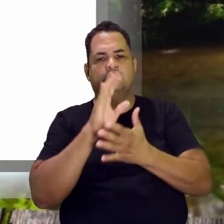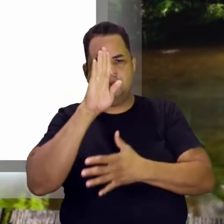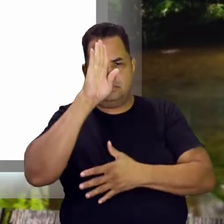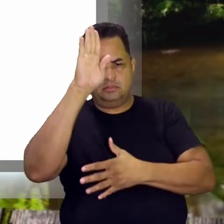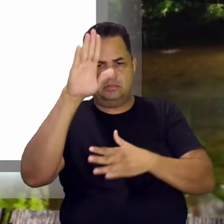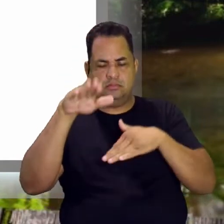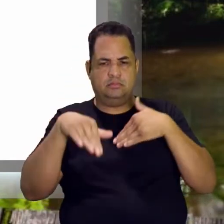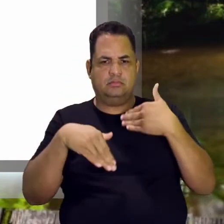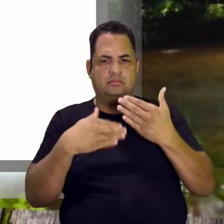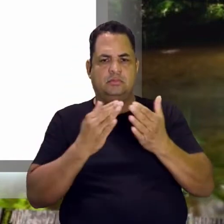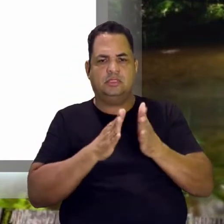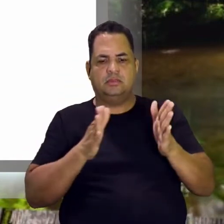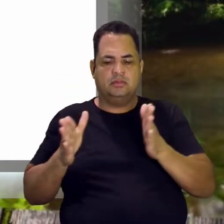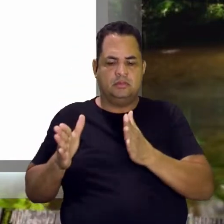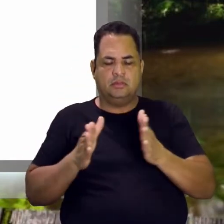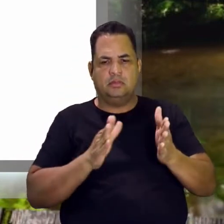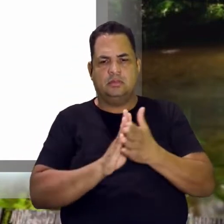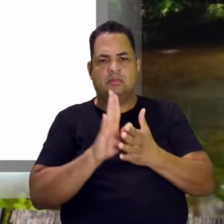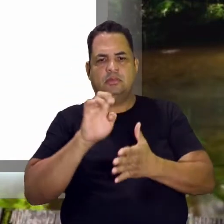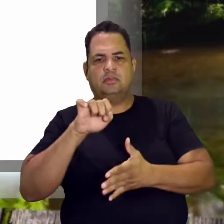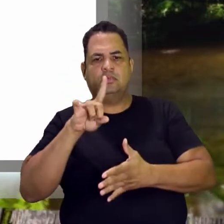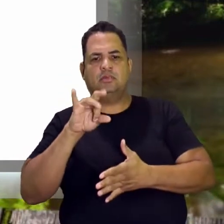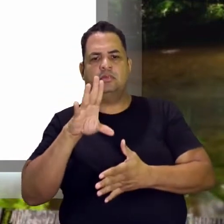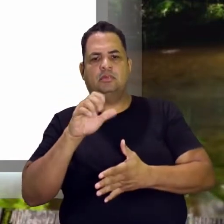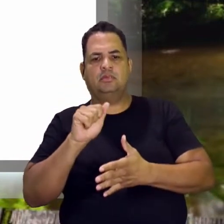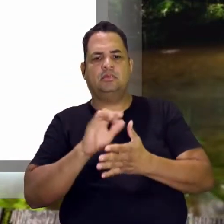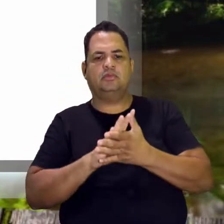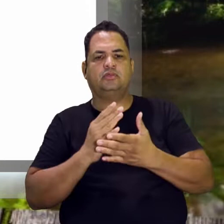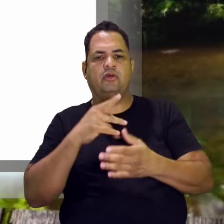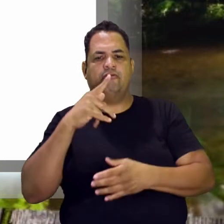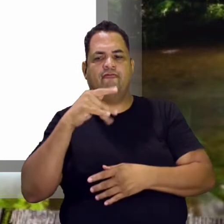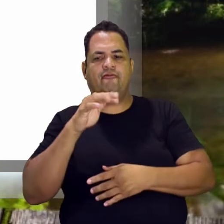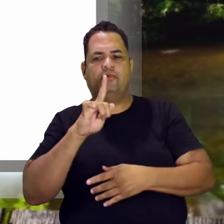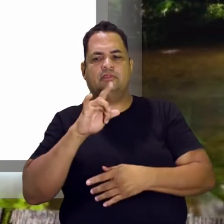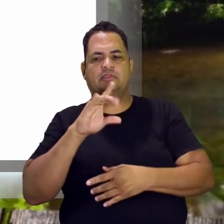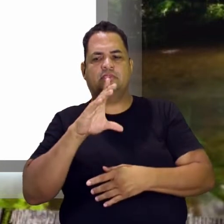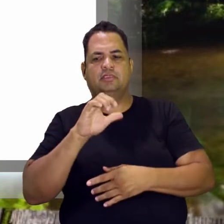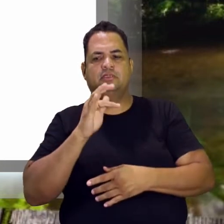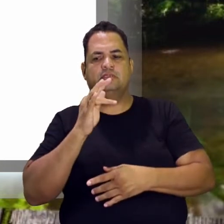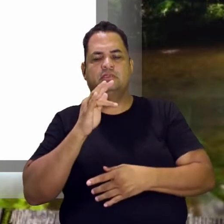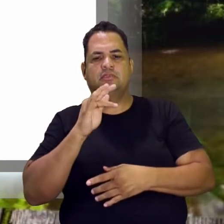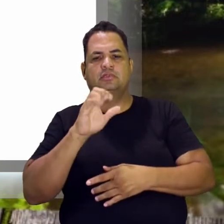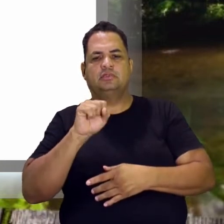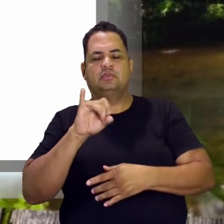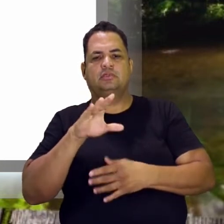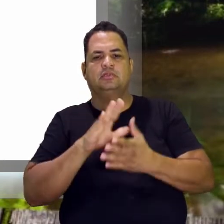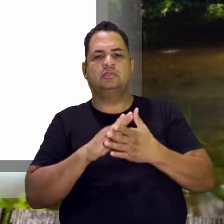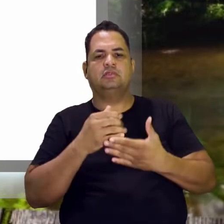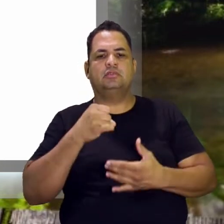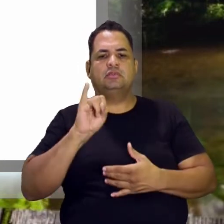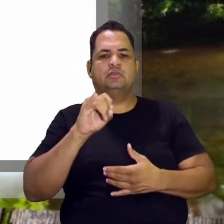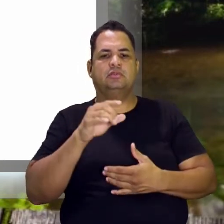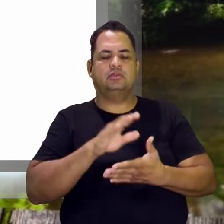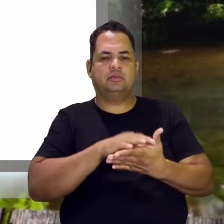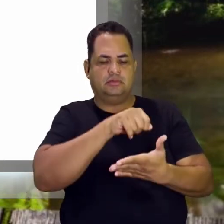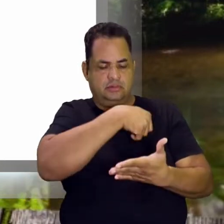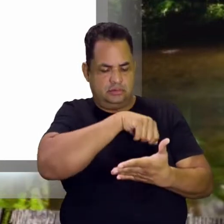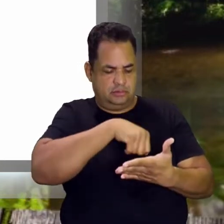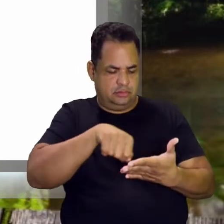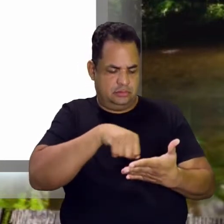nós falamos nesse tempo geológico, que são os nossos fósseis, tá certo? Então, se você colocou no